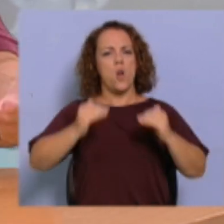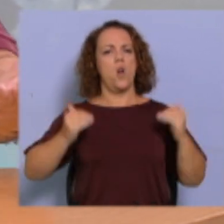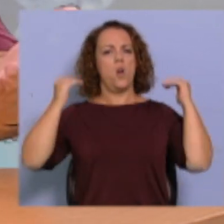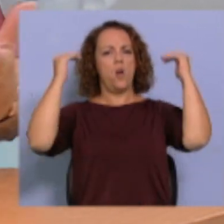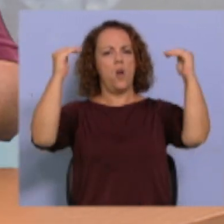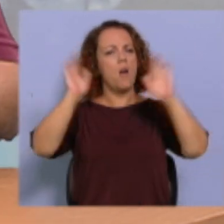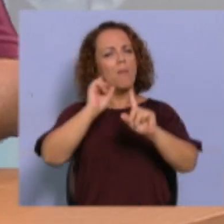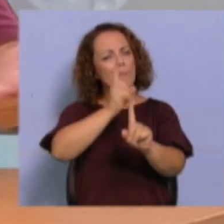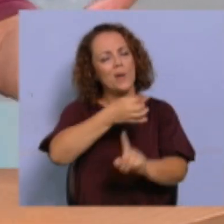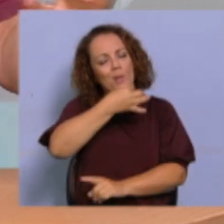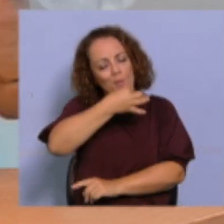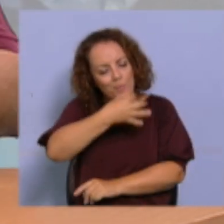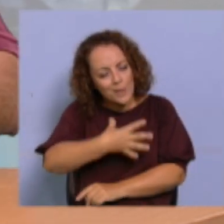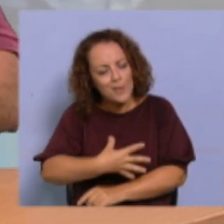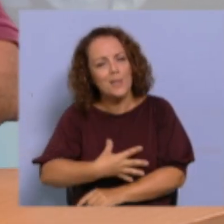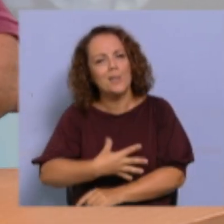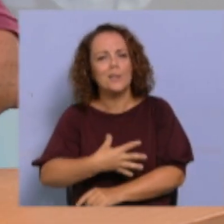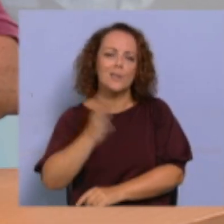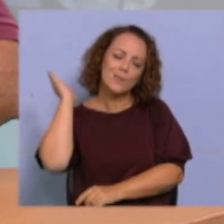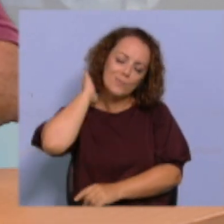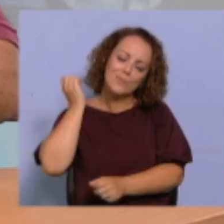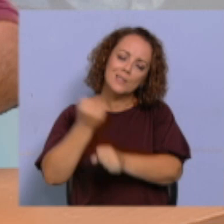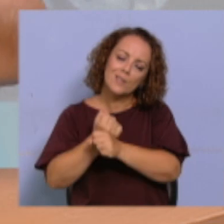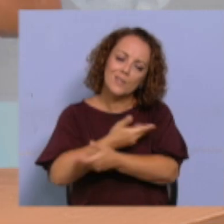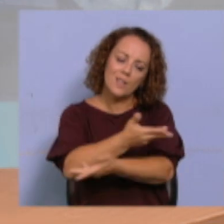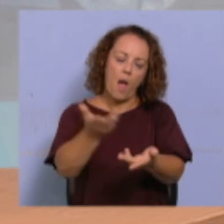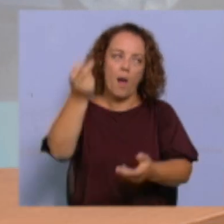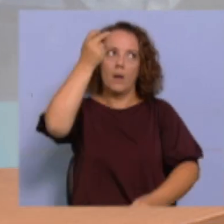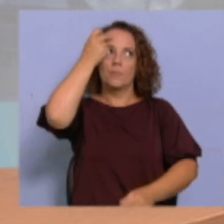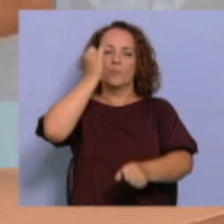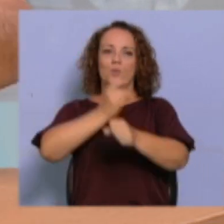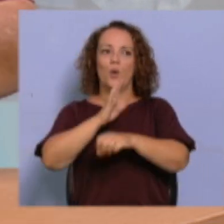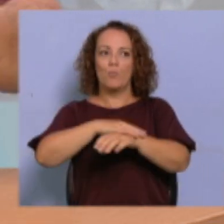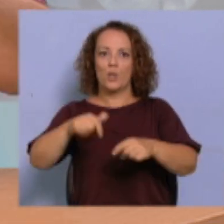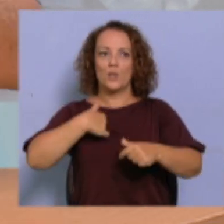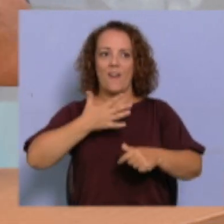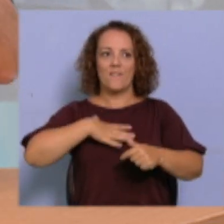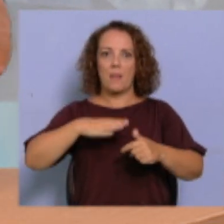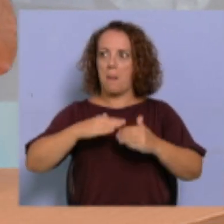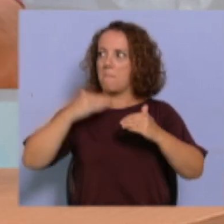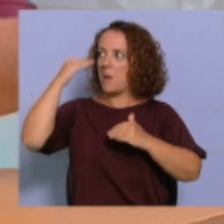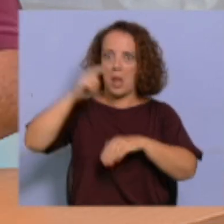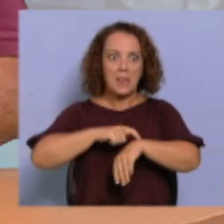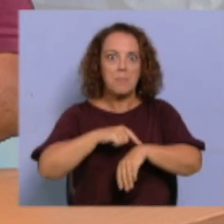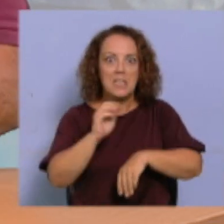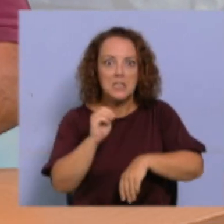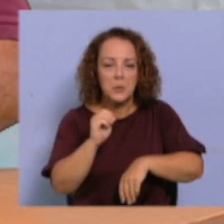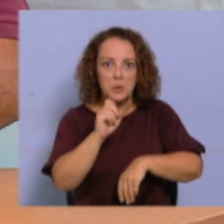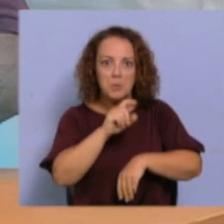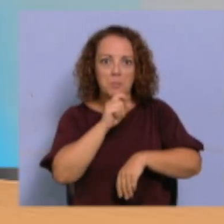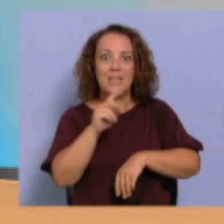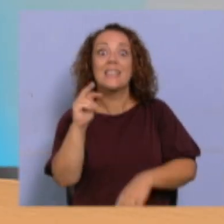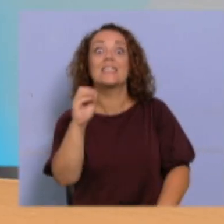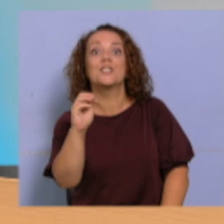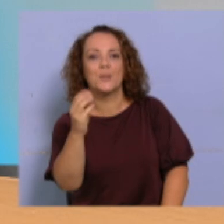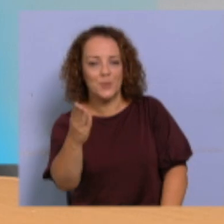sede humildes e pondo-vos ao serviço uns dos outros. Isto fez-me lembrar agora uma coisa, a propósito do querer ser maior. Ainda temos algum tempo, uns segundos. 30 segundos.